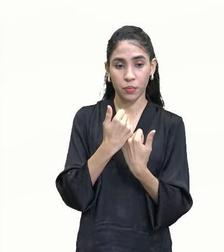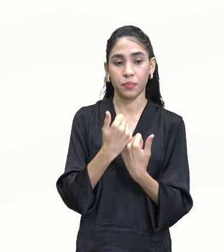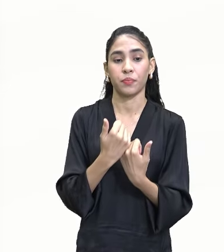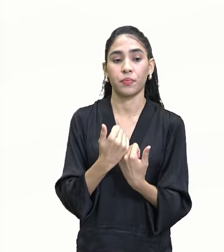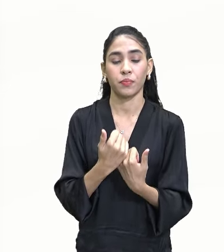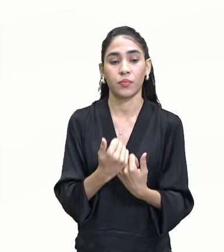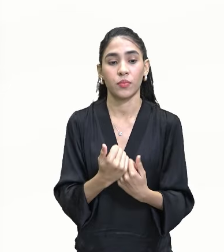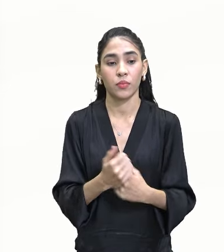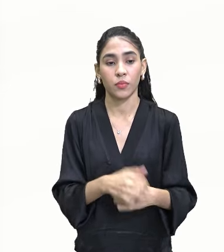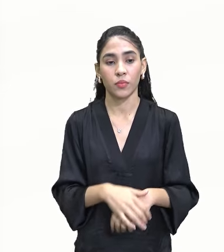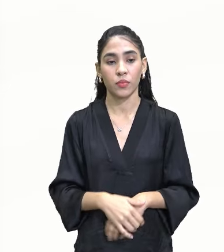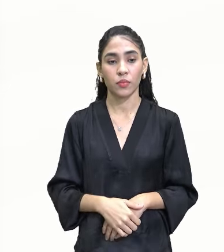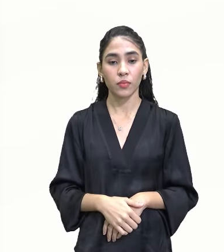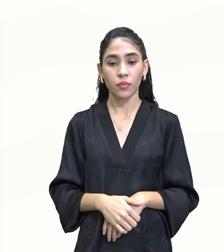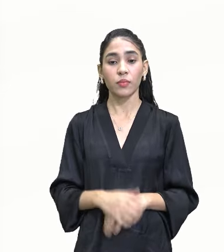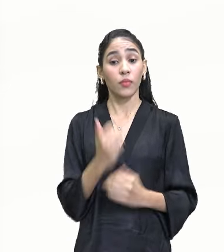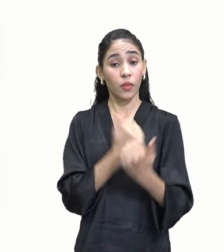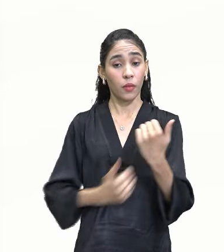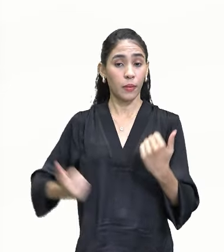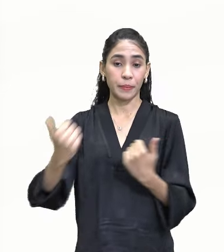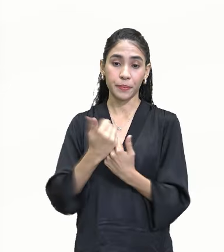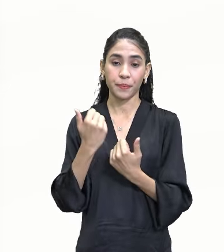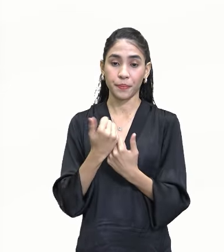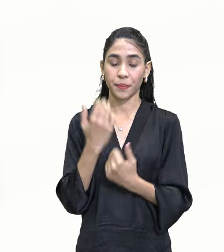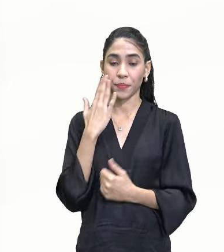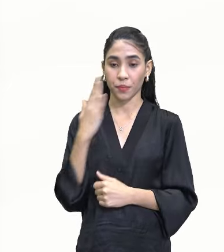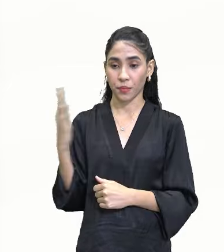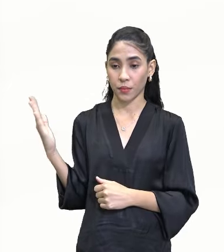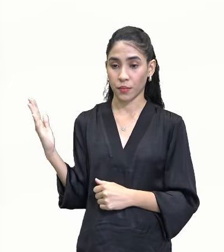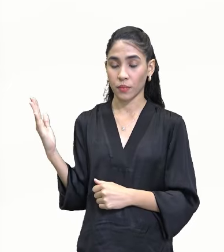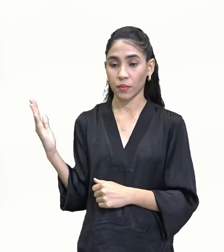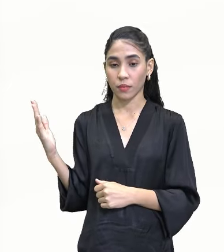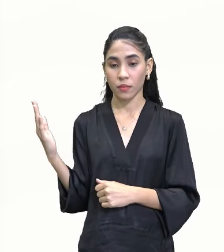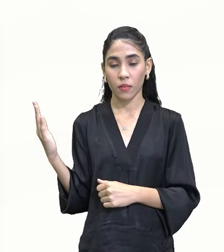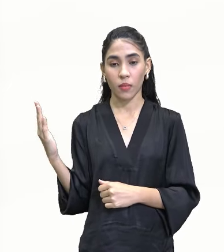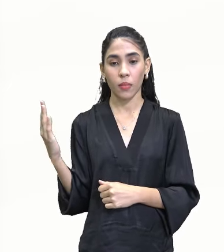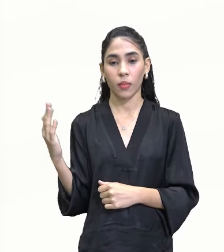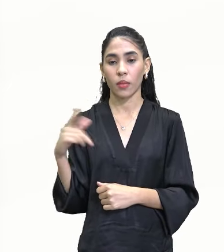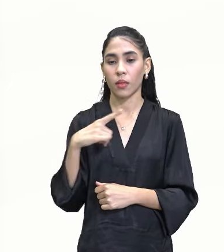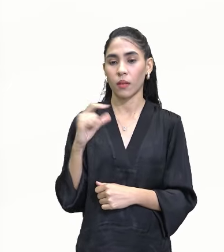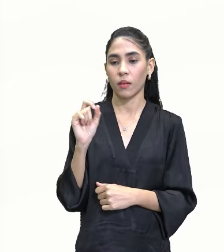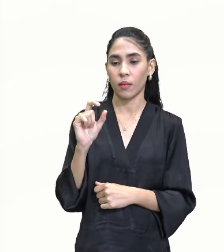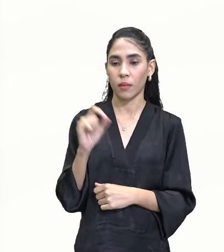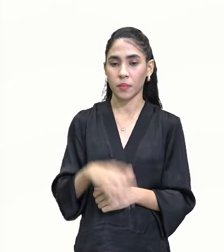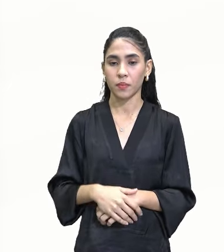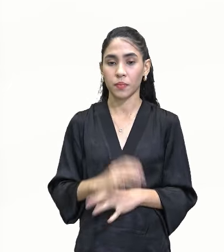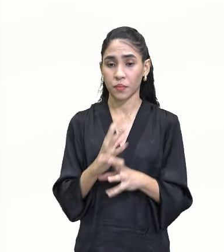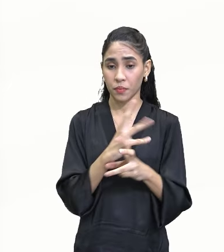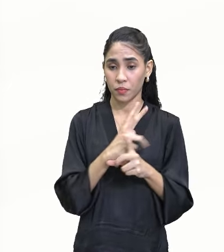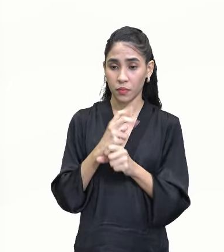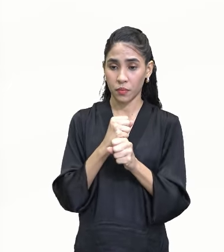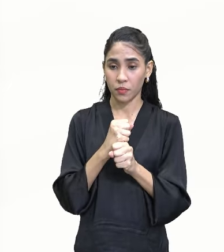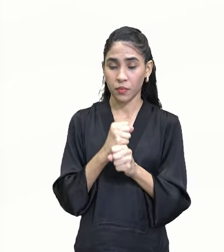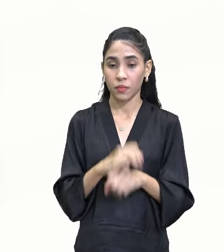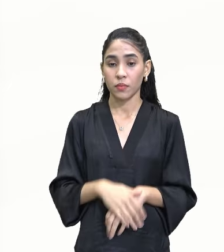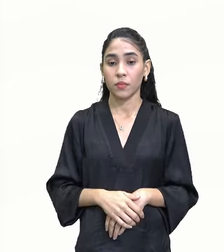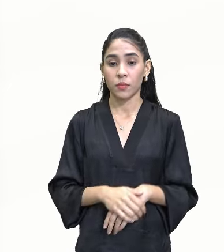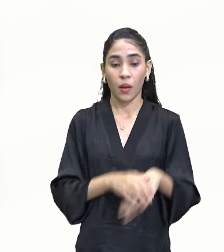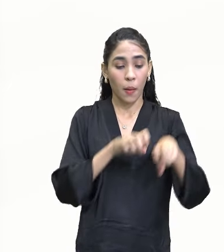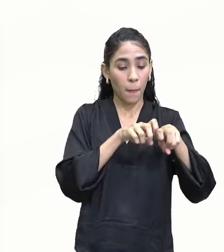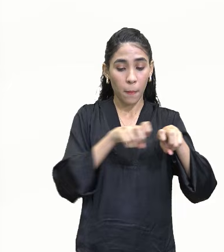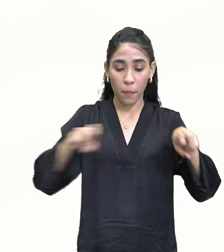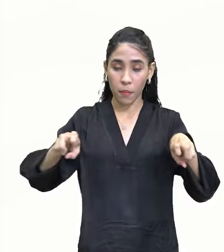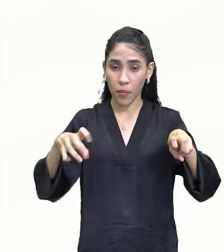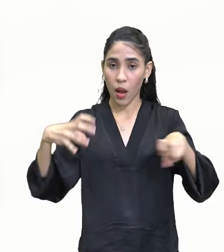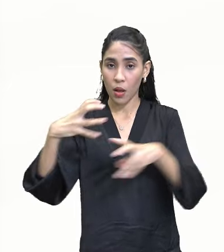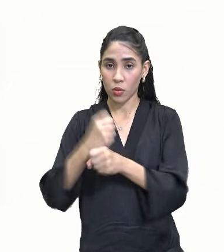né, a situação já nos deu. Substituindo aqui na expressão da soma, nós temos que a soma, já sei quantas fileiras tem no